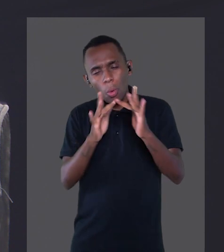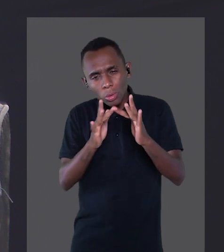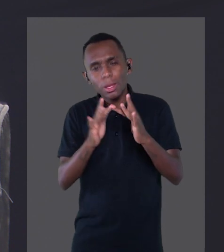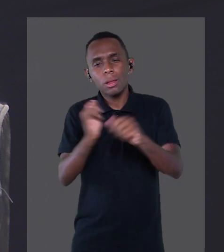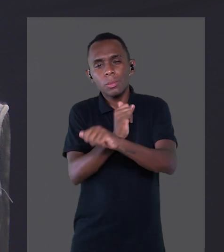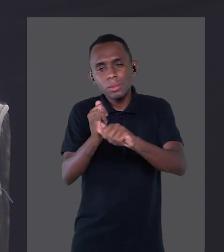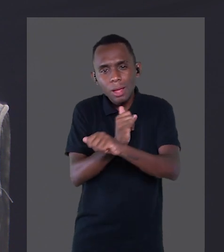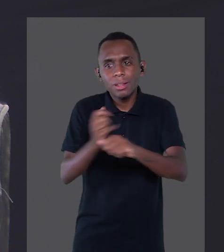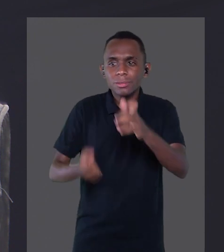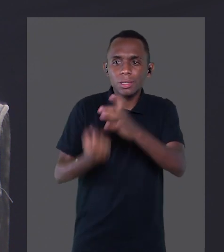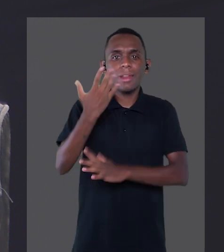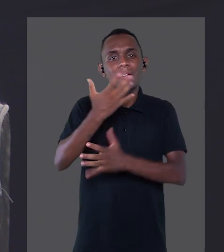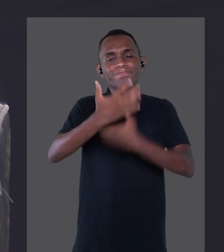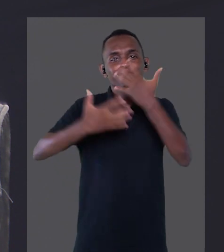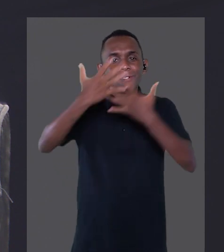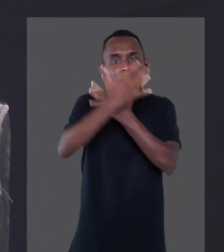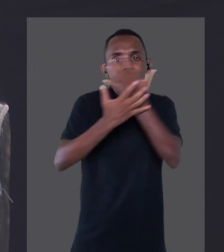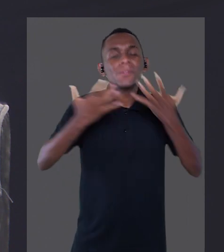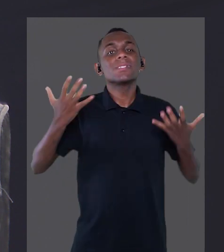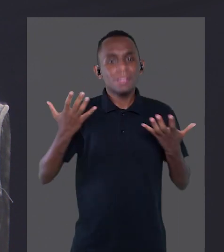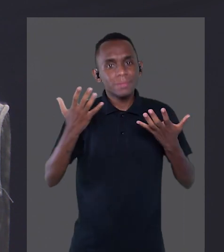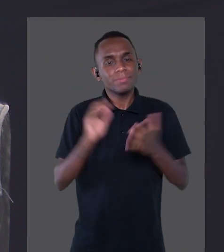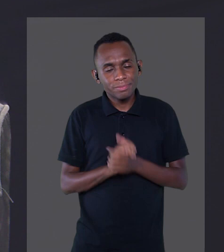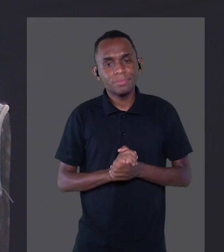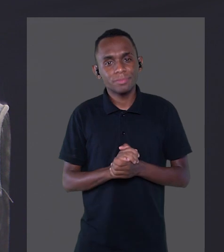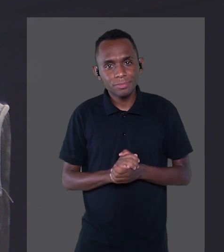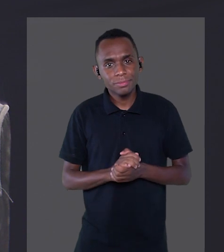de fazer canção que